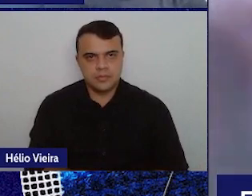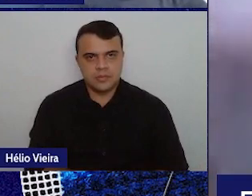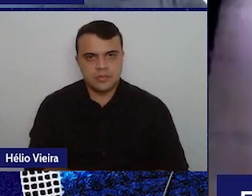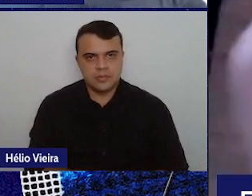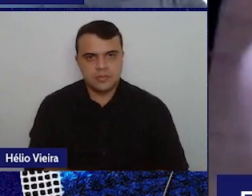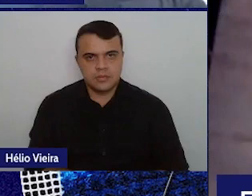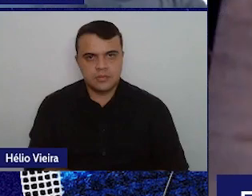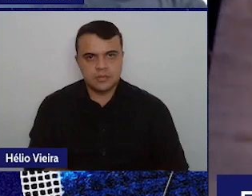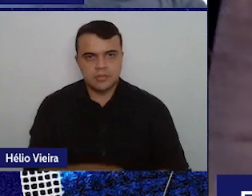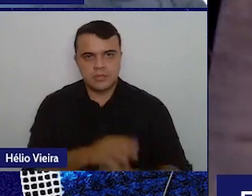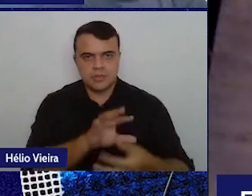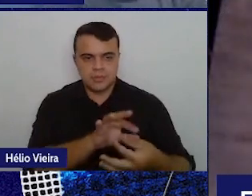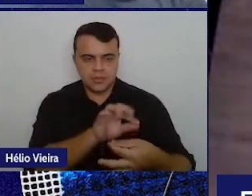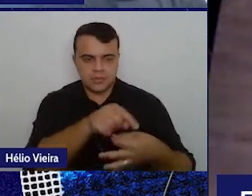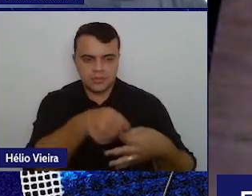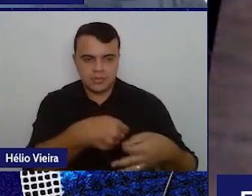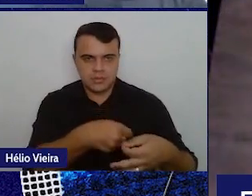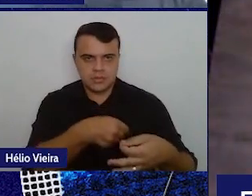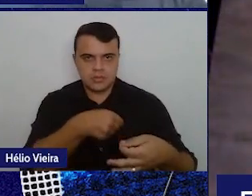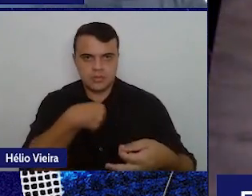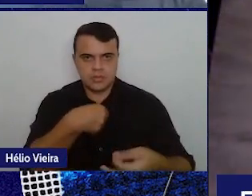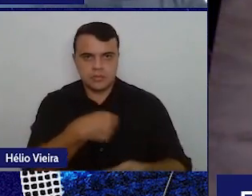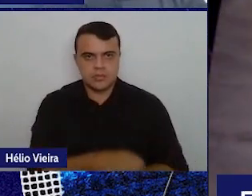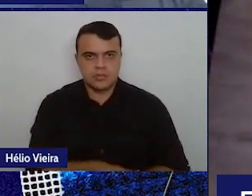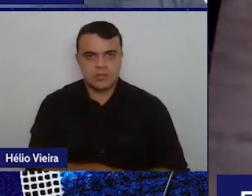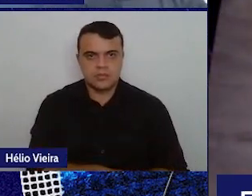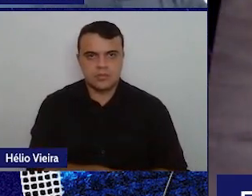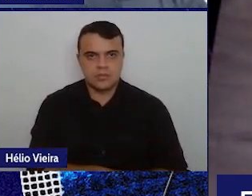Passei por dentro.